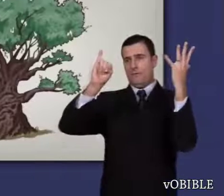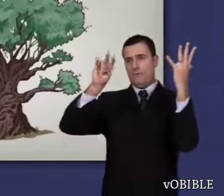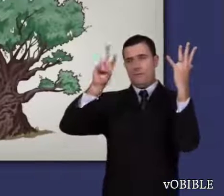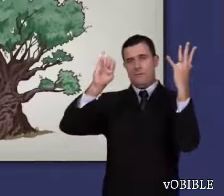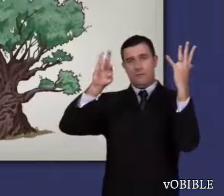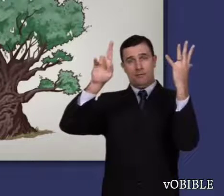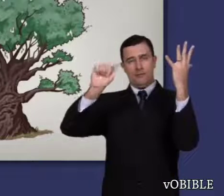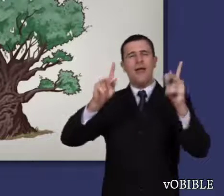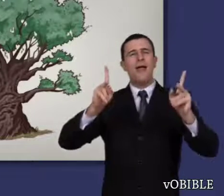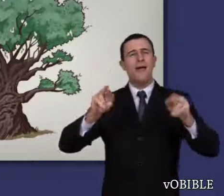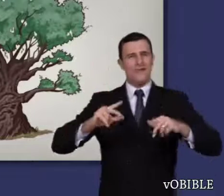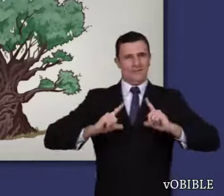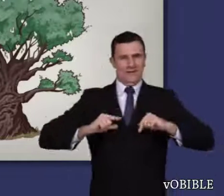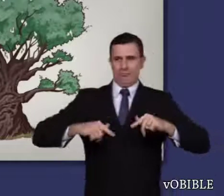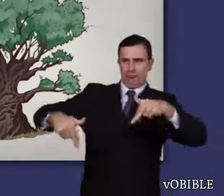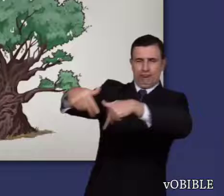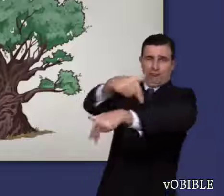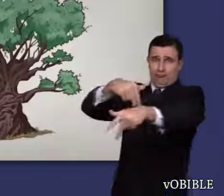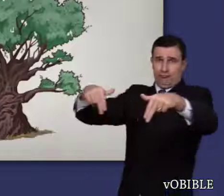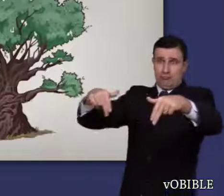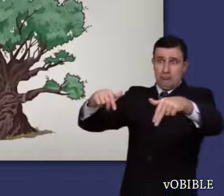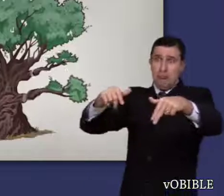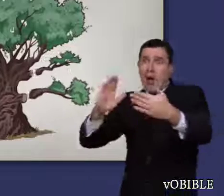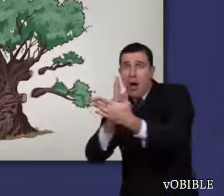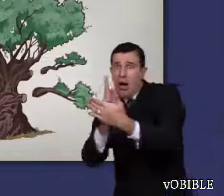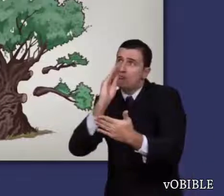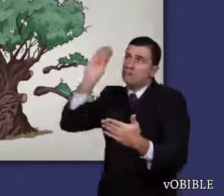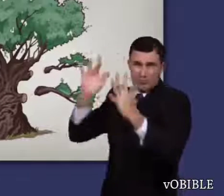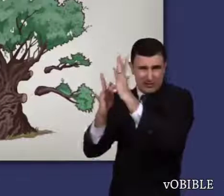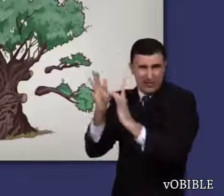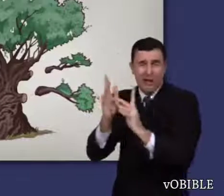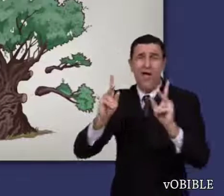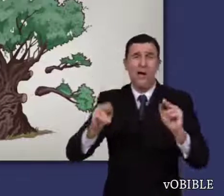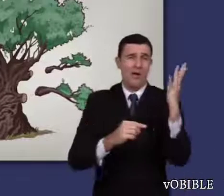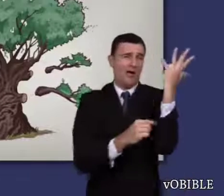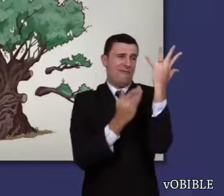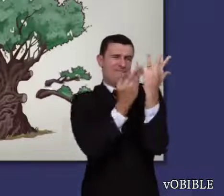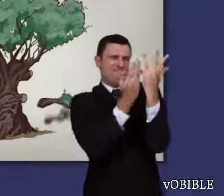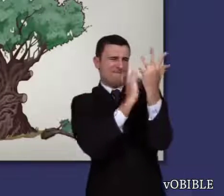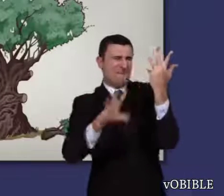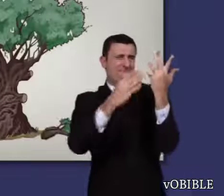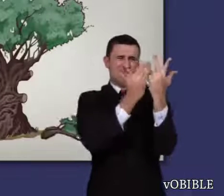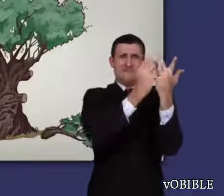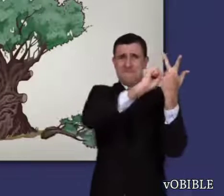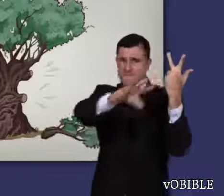oliveira. Os judeus que rejeitaram o Messias são comparados a ramos que foram arrancados. Os